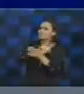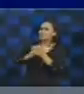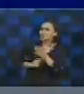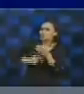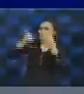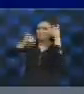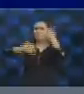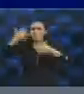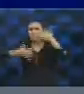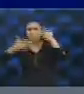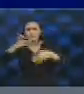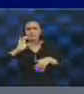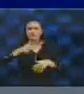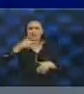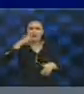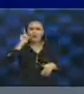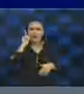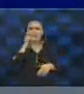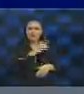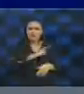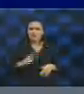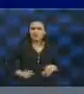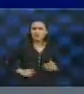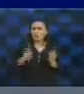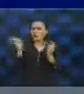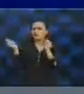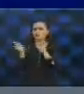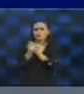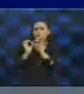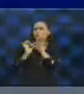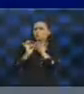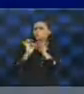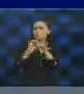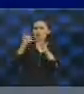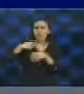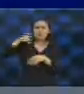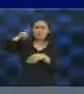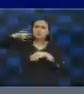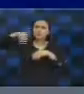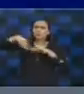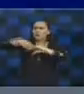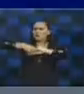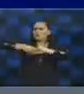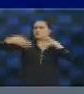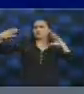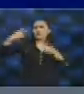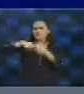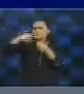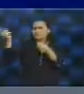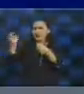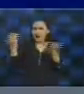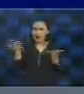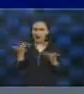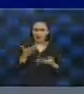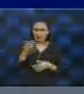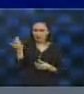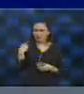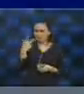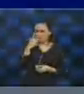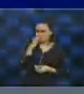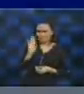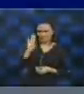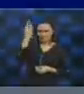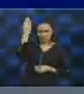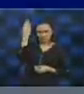deu declarações dele e do governador de que não se largariam jamais. E agora, numa atitude até de ingratidão, porque eu não tenho